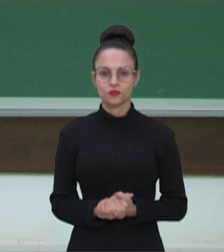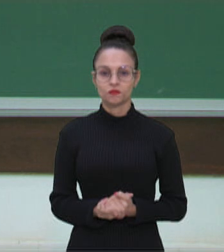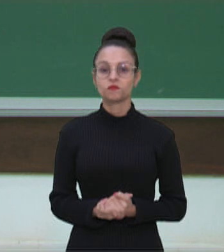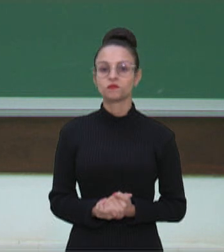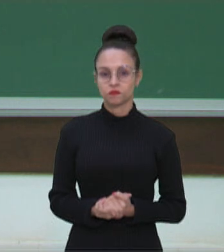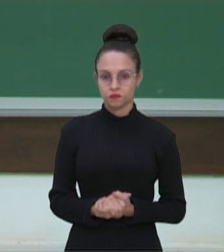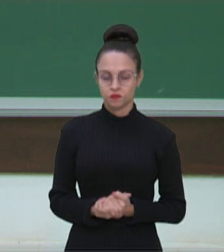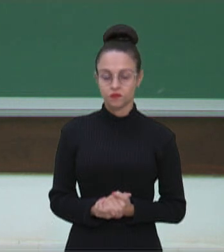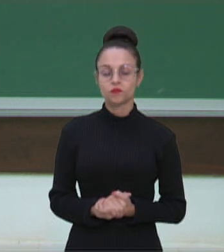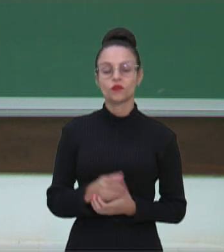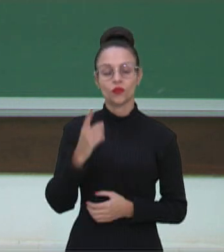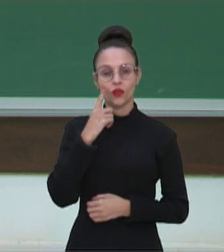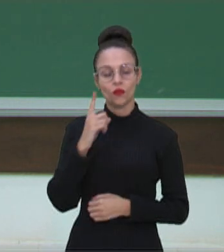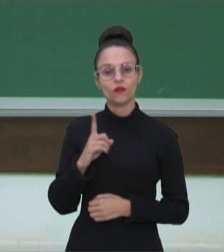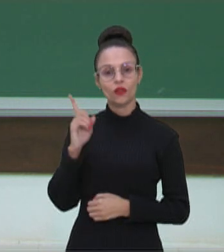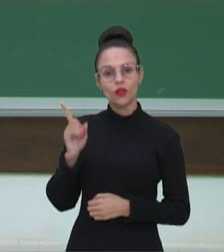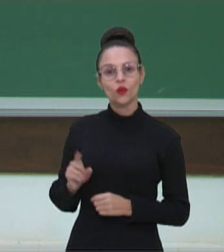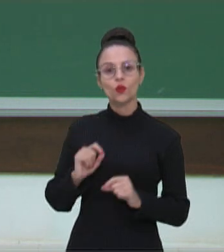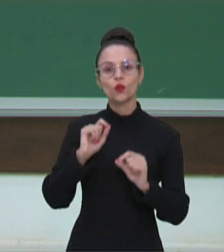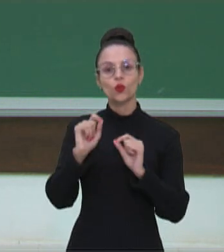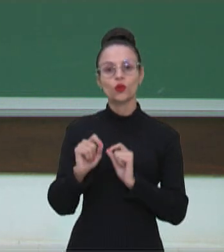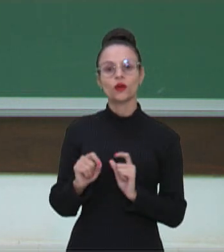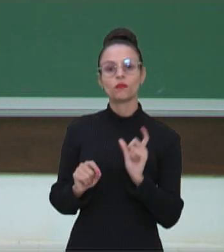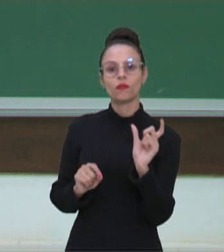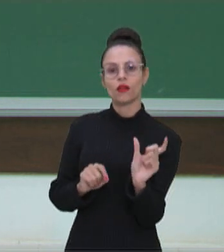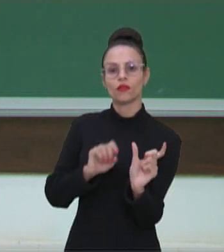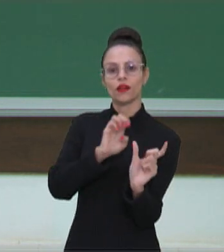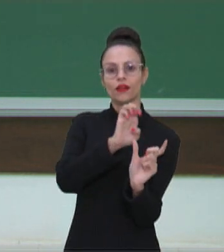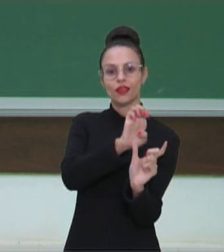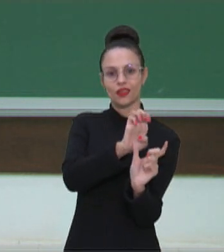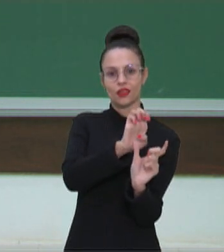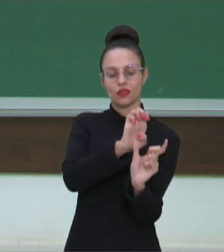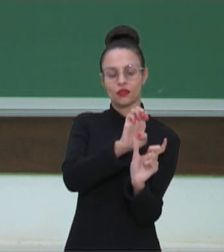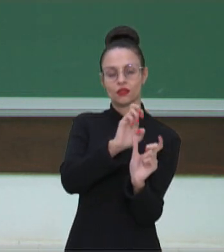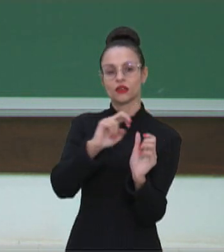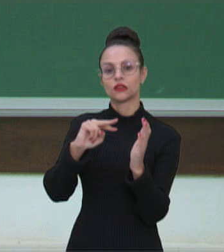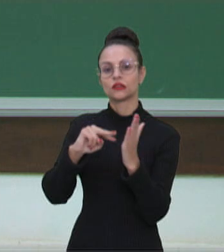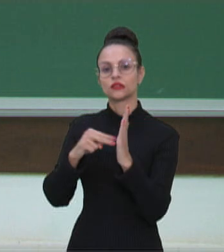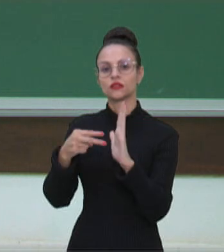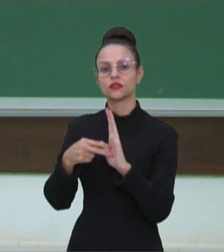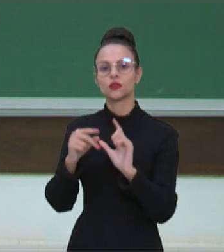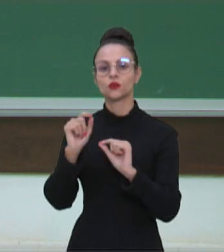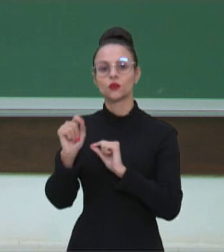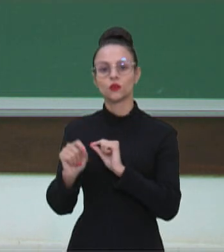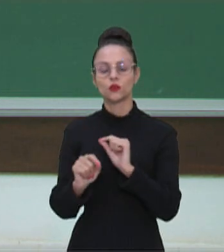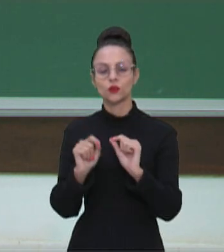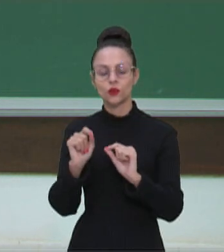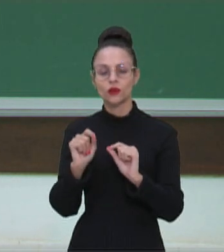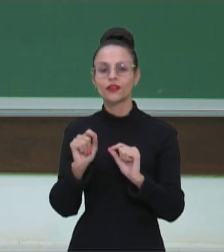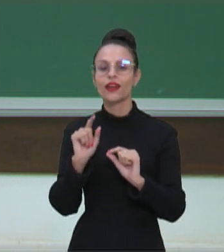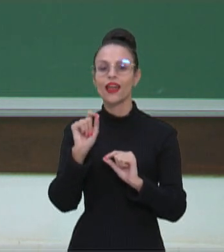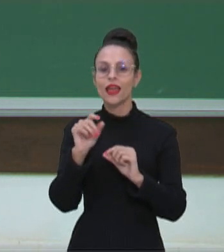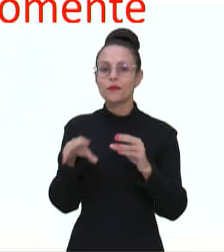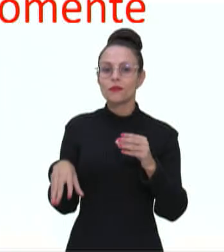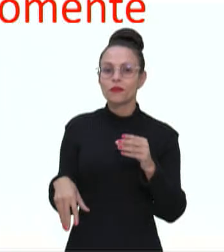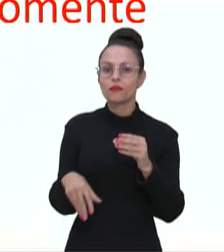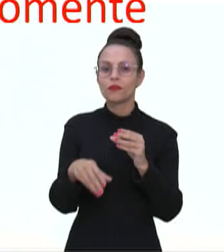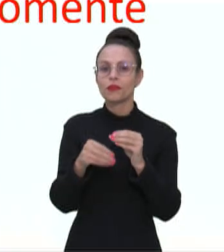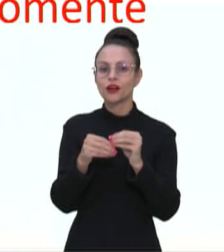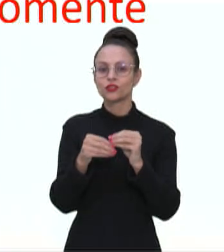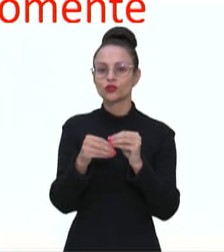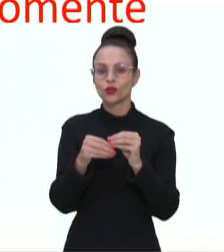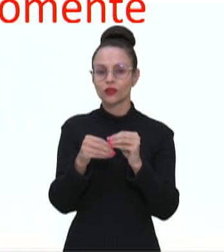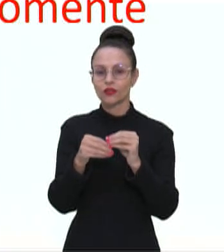Vamos lá, gente? Então, o que o E representa? O E é utilizado para adicionar ideias,